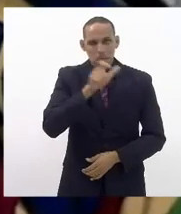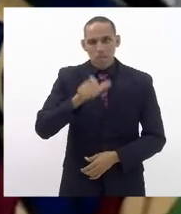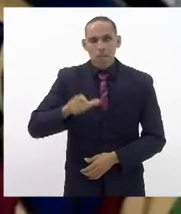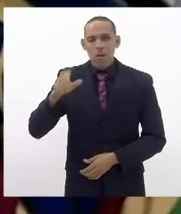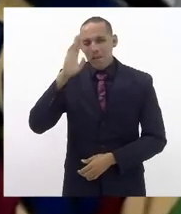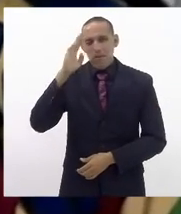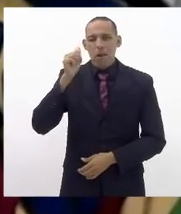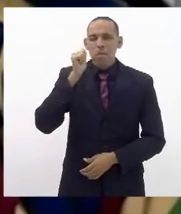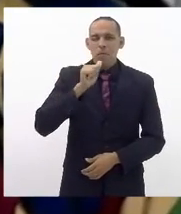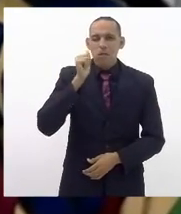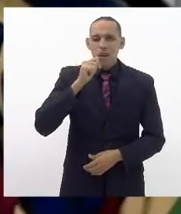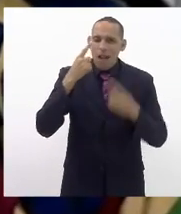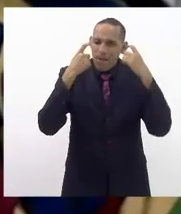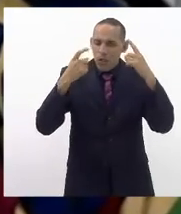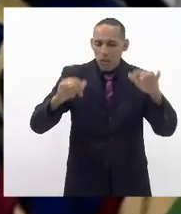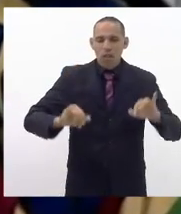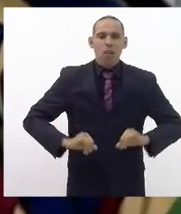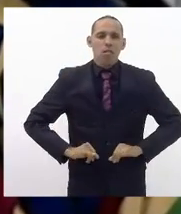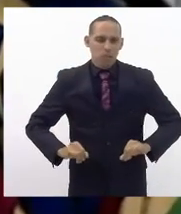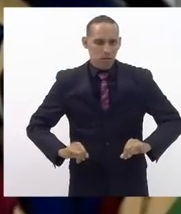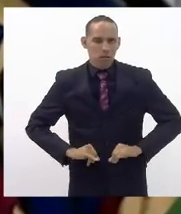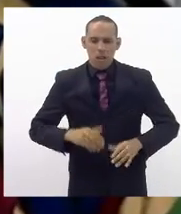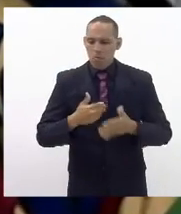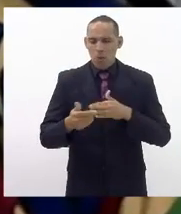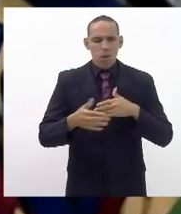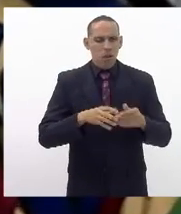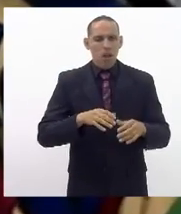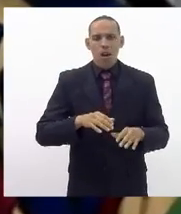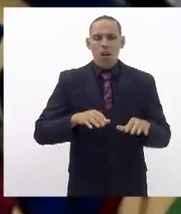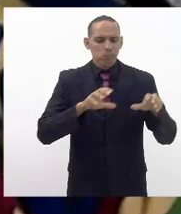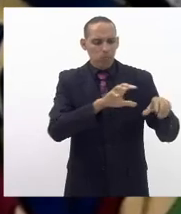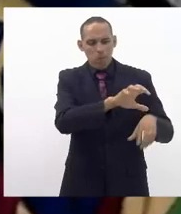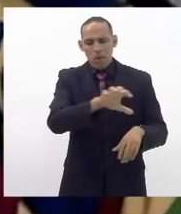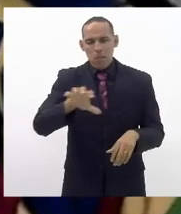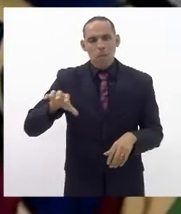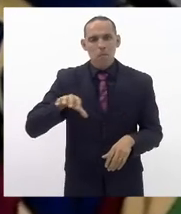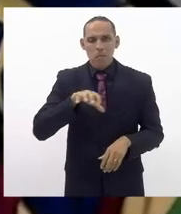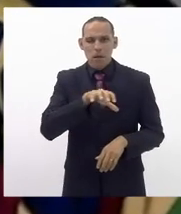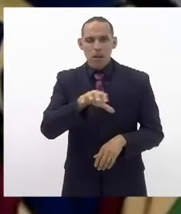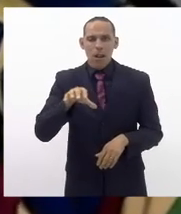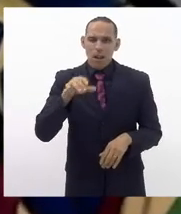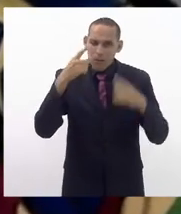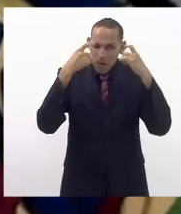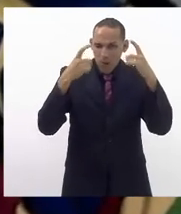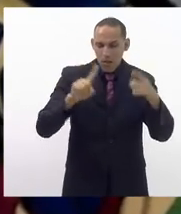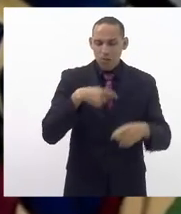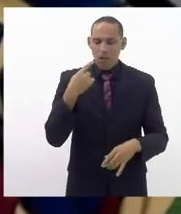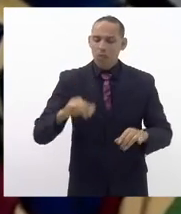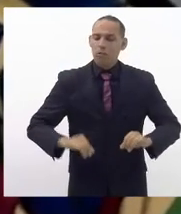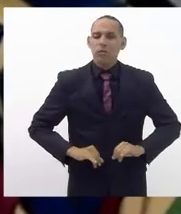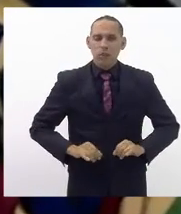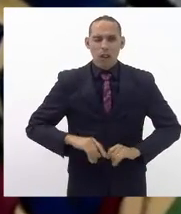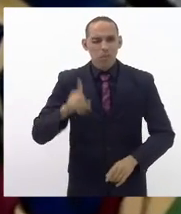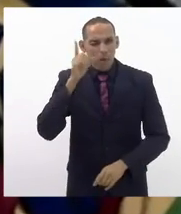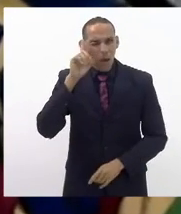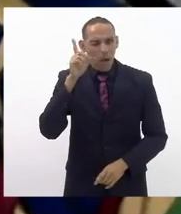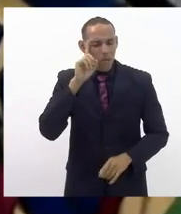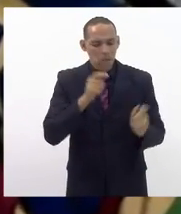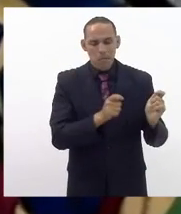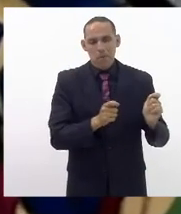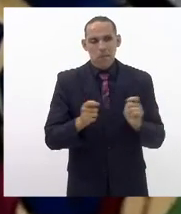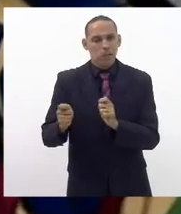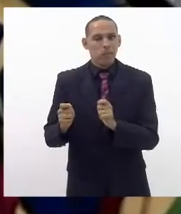de mulheres vítimas de violência, de qualquer instância, das violências nas quais nós somos vítimas cotidianamente.